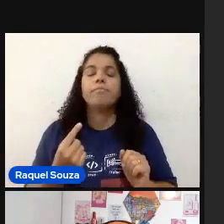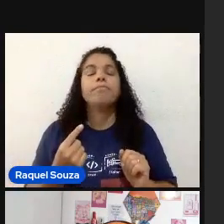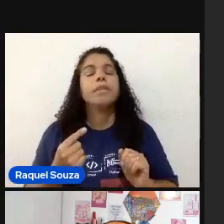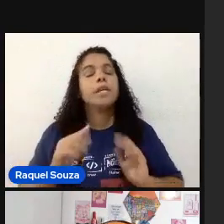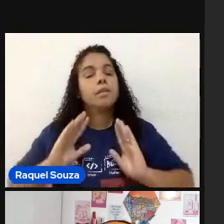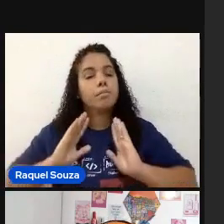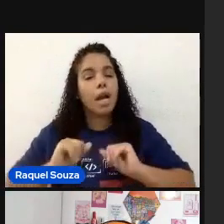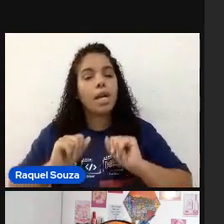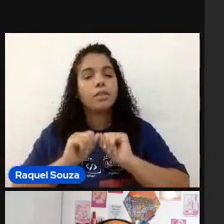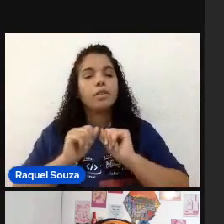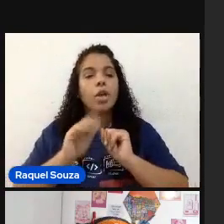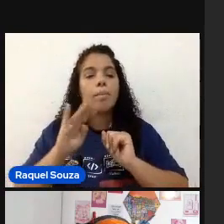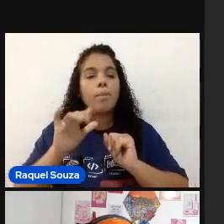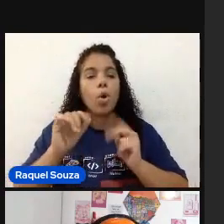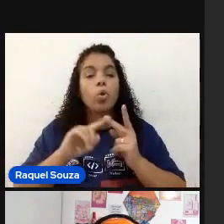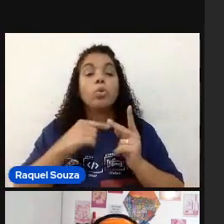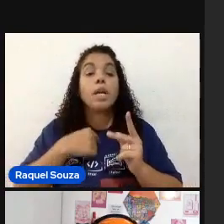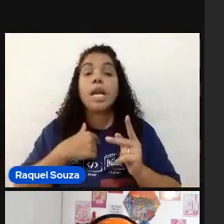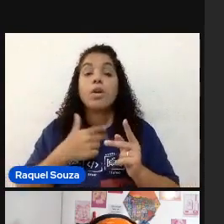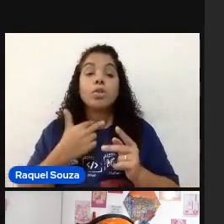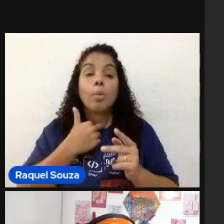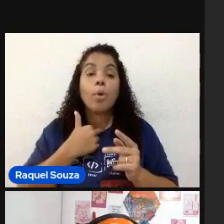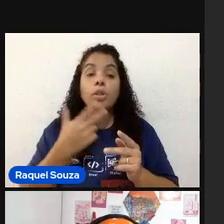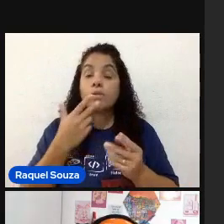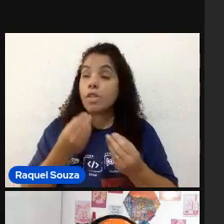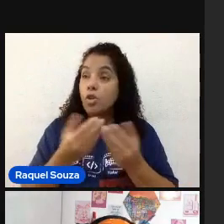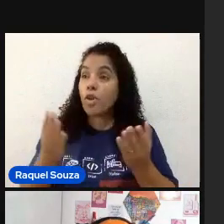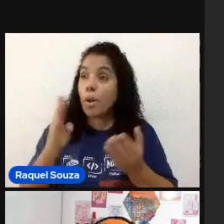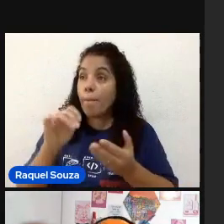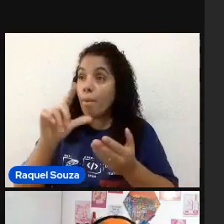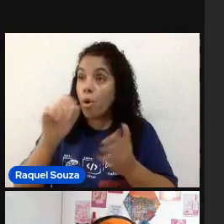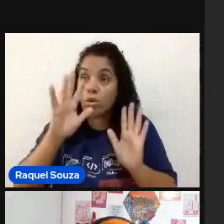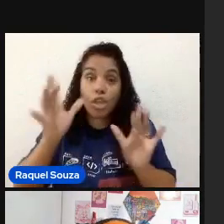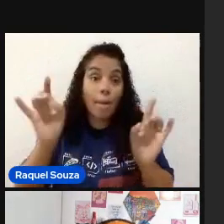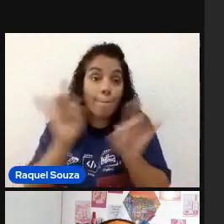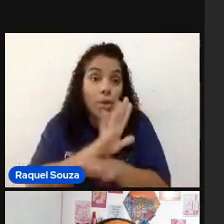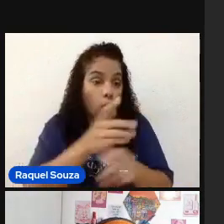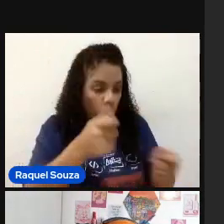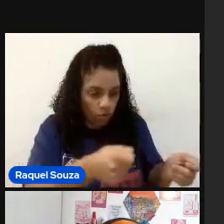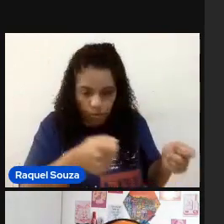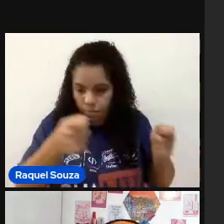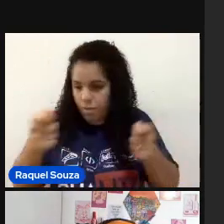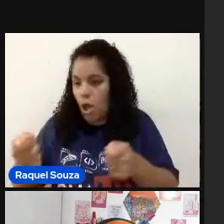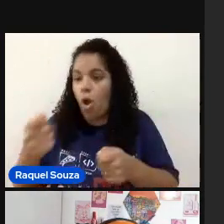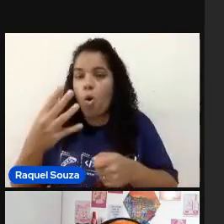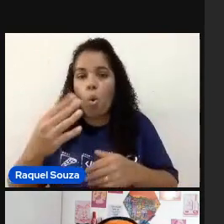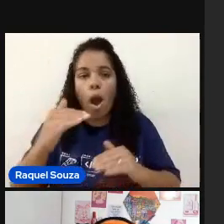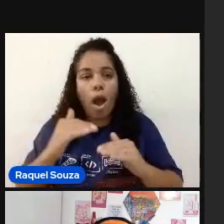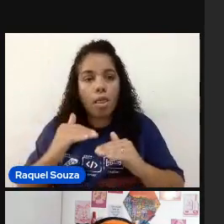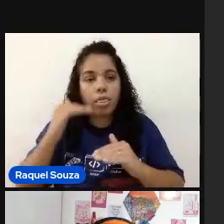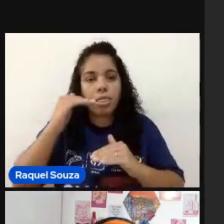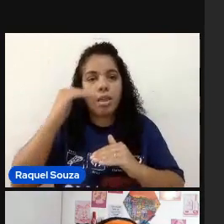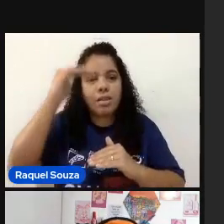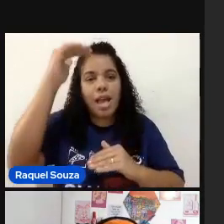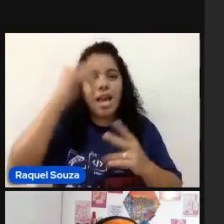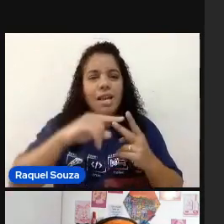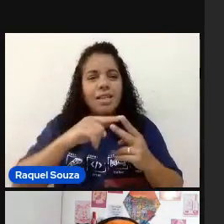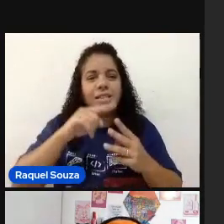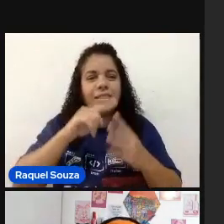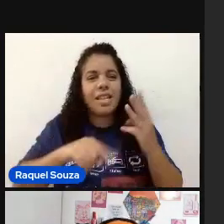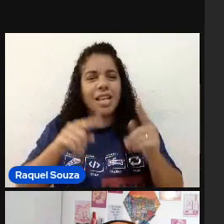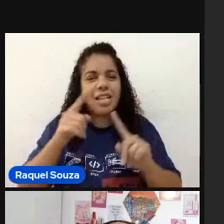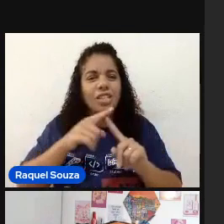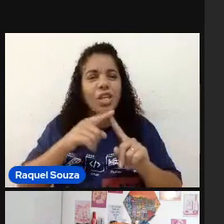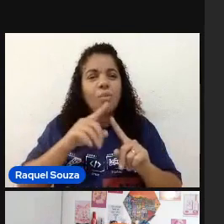posso simplesmente chegar e oferecer para ele um bolo já pronto, 4 andares, sei lá, 3 tipos de recheio, 2 tipos